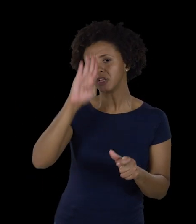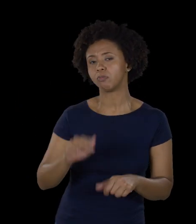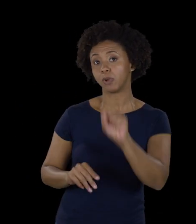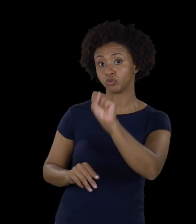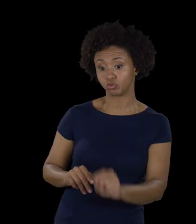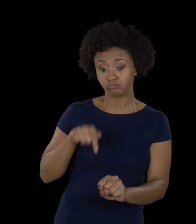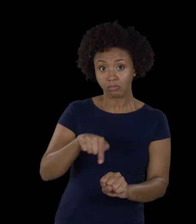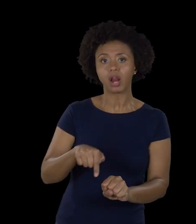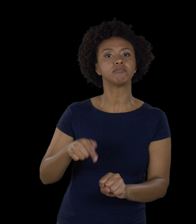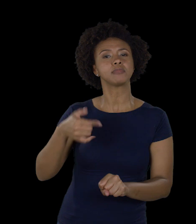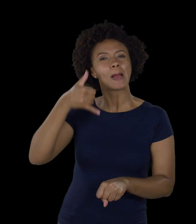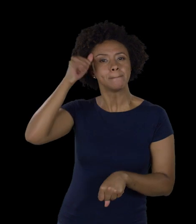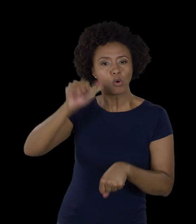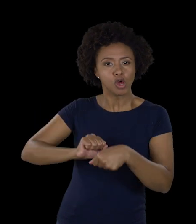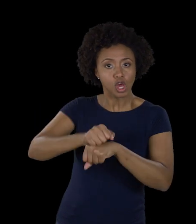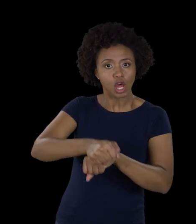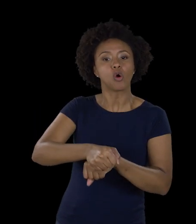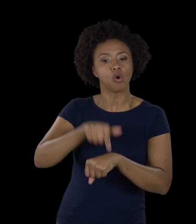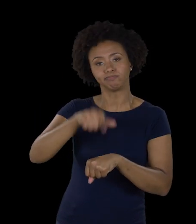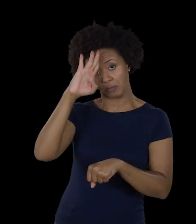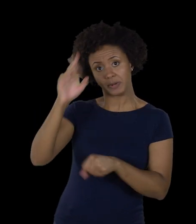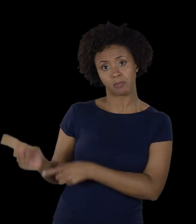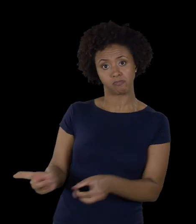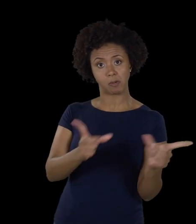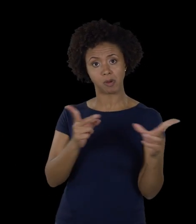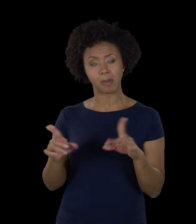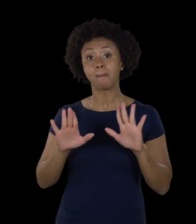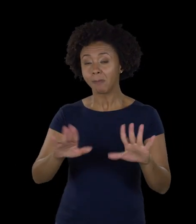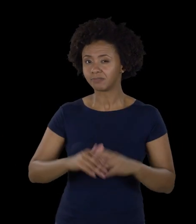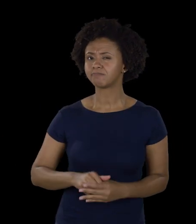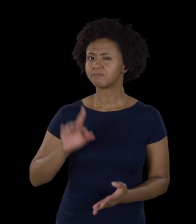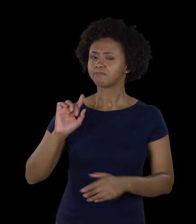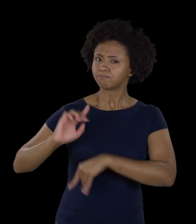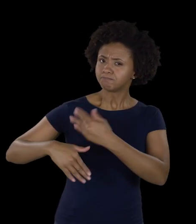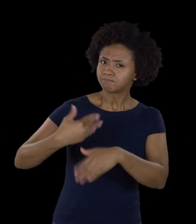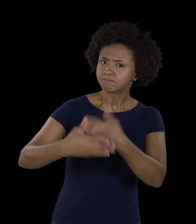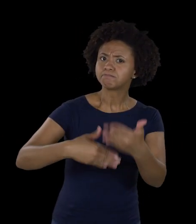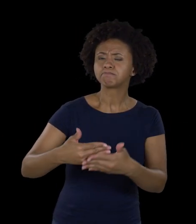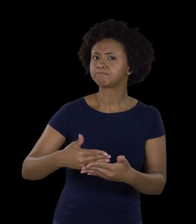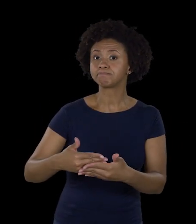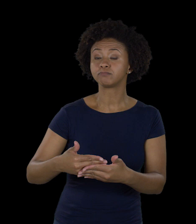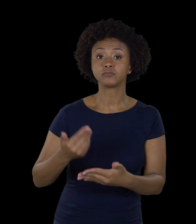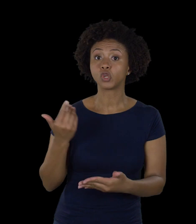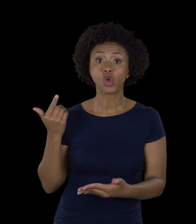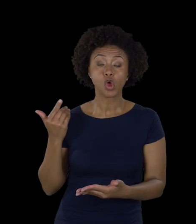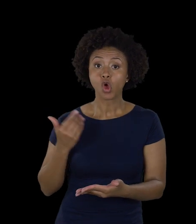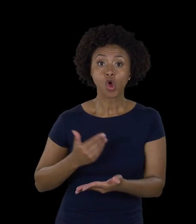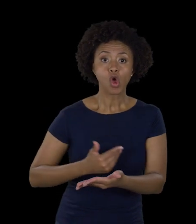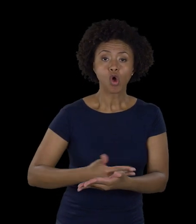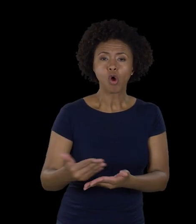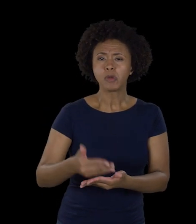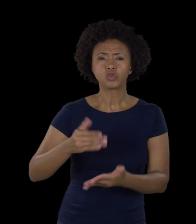onde o processamento de couro era um dos destaques. Mas o grande produto econômico que ganhar uma